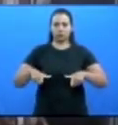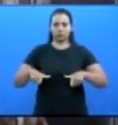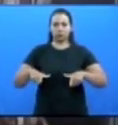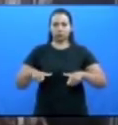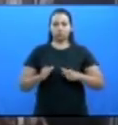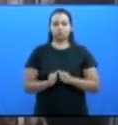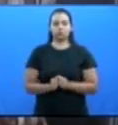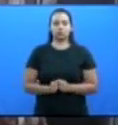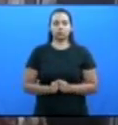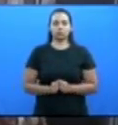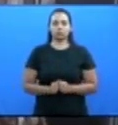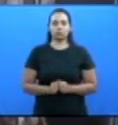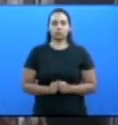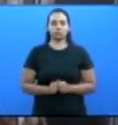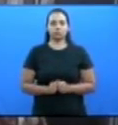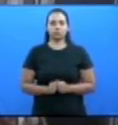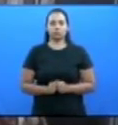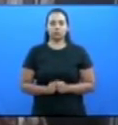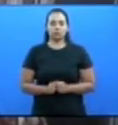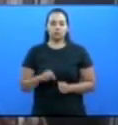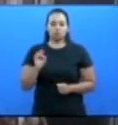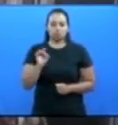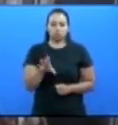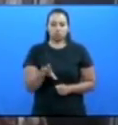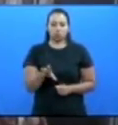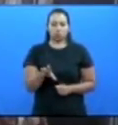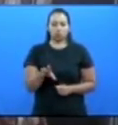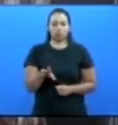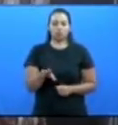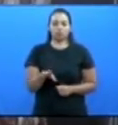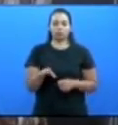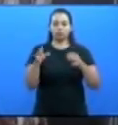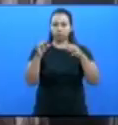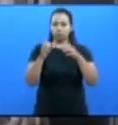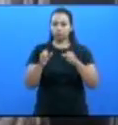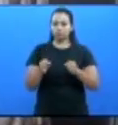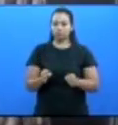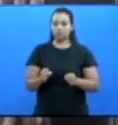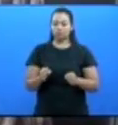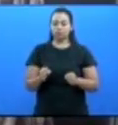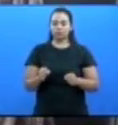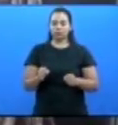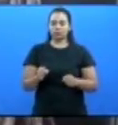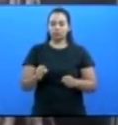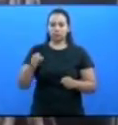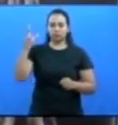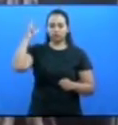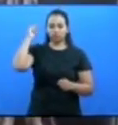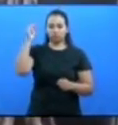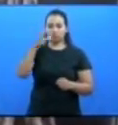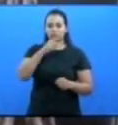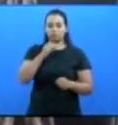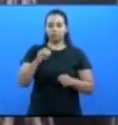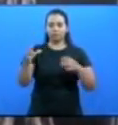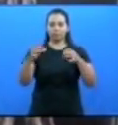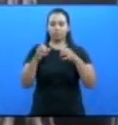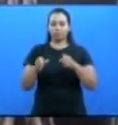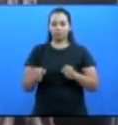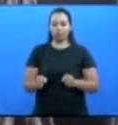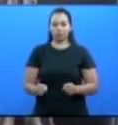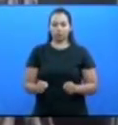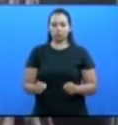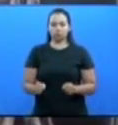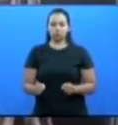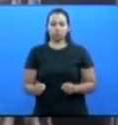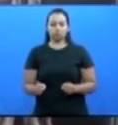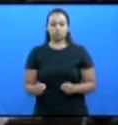compete exclusivamente ao Poder Executivo, não é feito pela lei orçamentária, e sim por uma lei